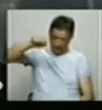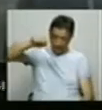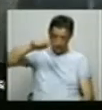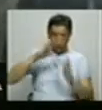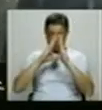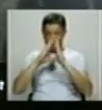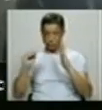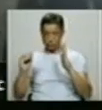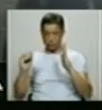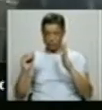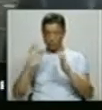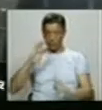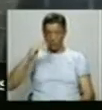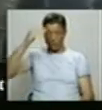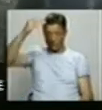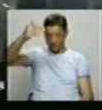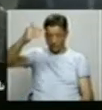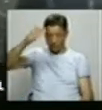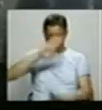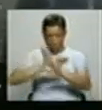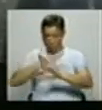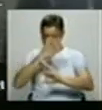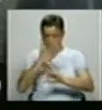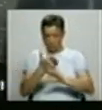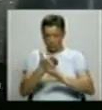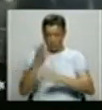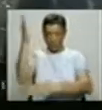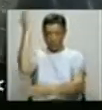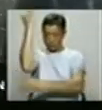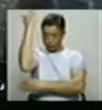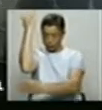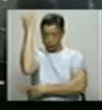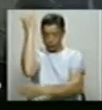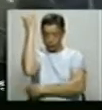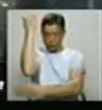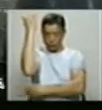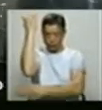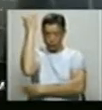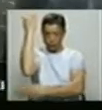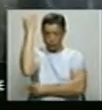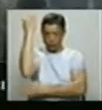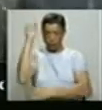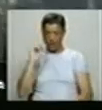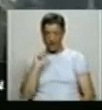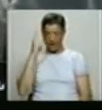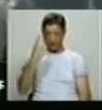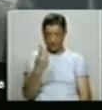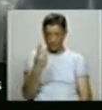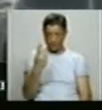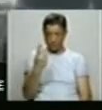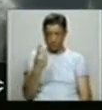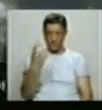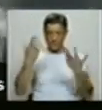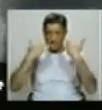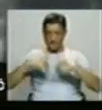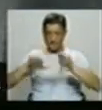protótipo da futura mega foguetão da SpaceX. Isto é apenas um foguetão Raptor Mas olha, que subiu, mas